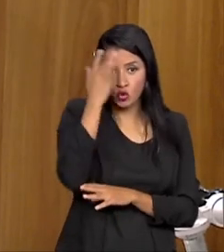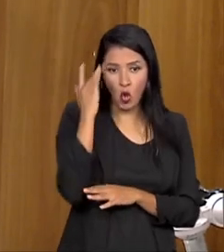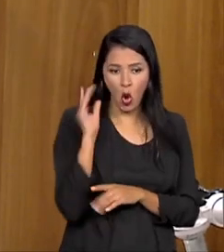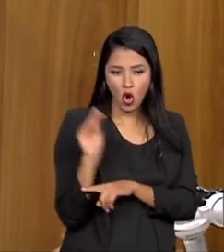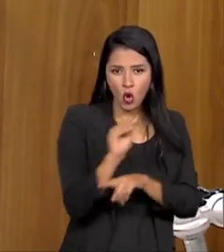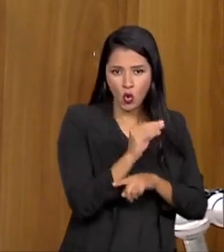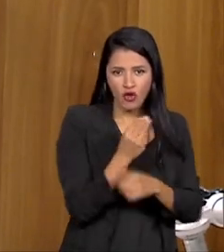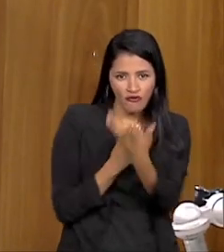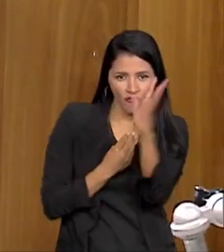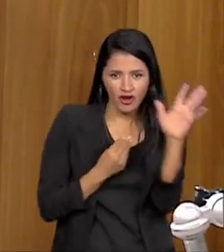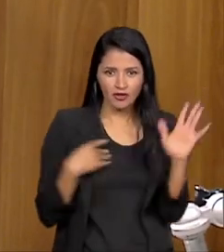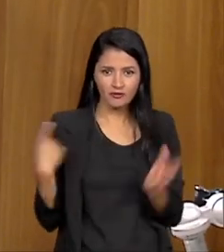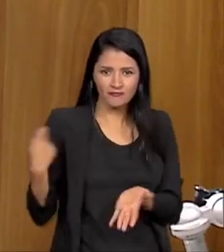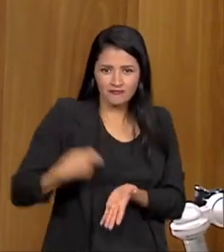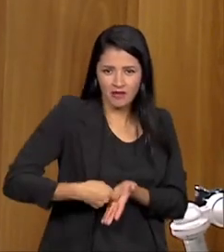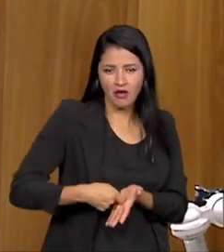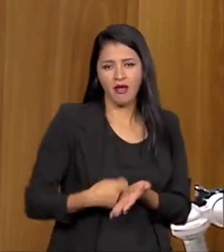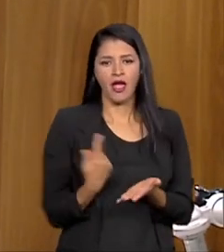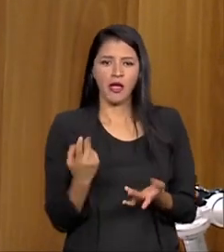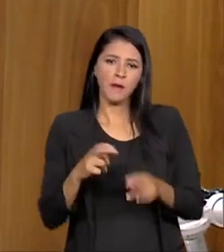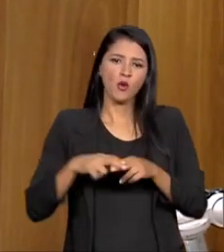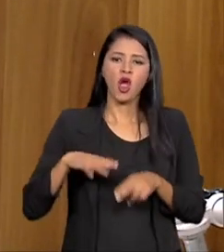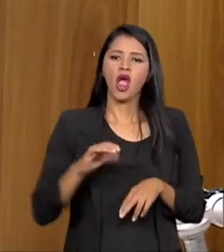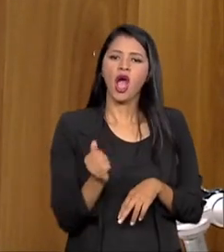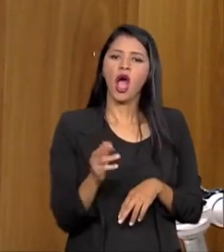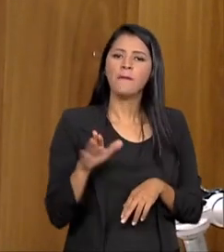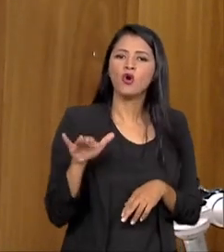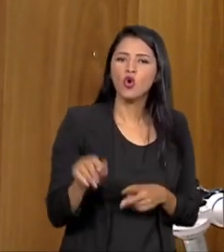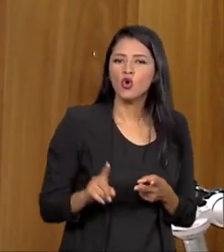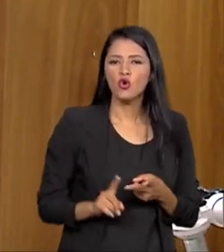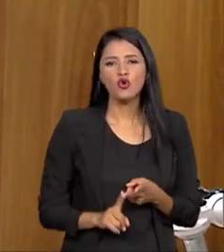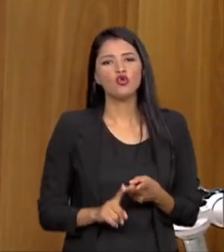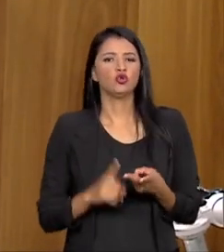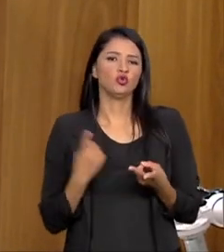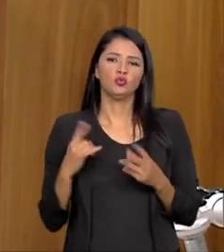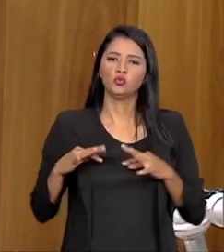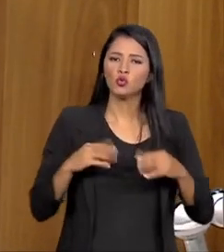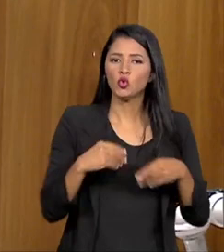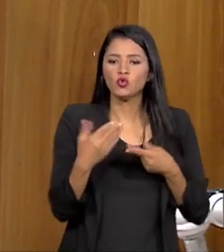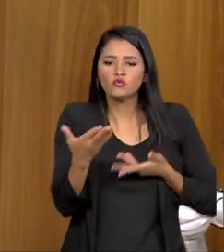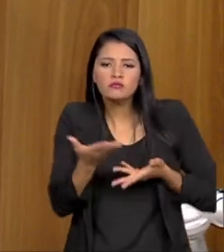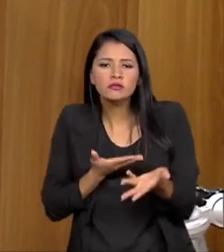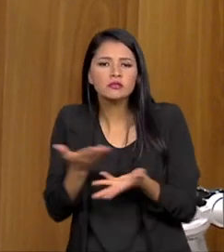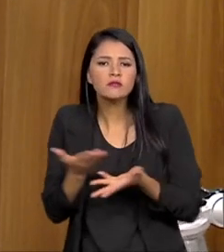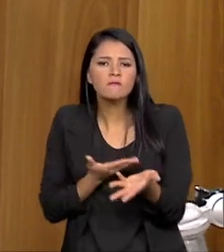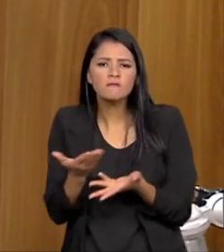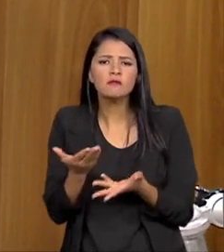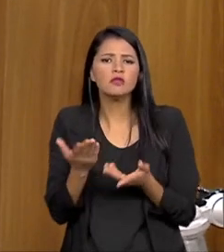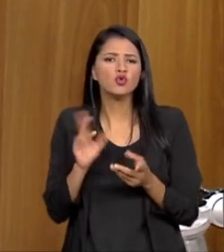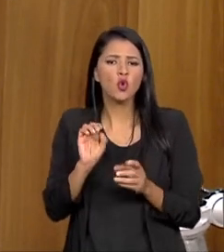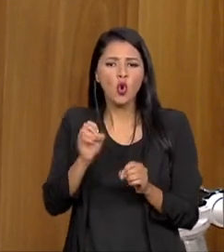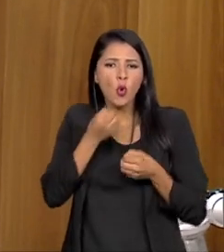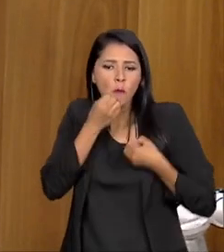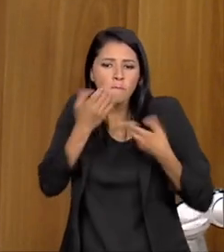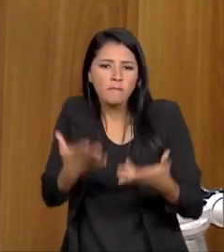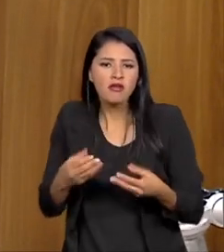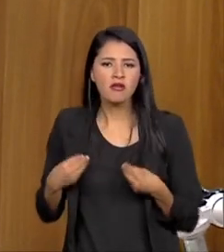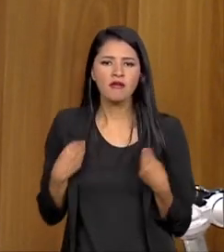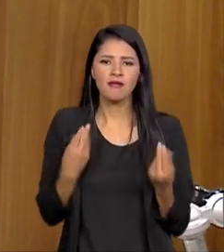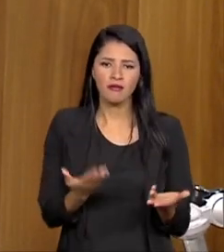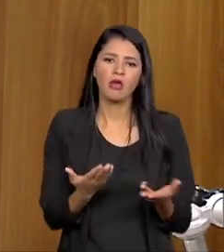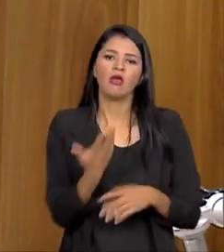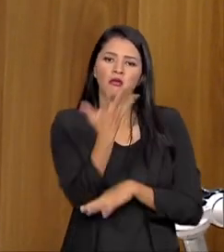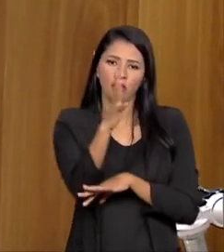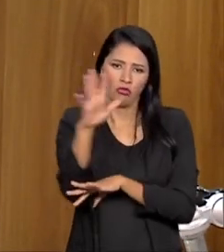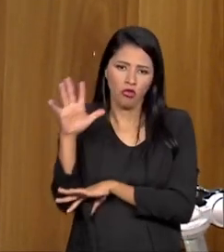remunera quem cuida de Floresta por carbono remurará Quem curte festa por todo o serviço ou todo benefício ecossistema que uma